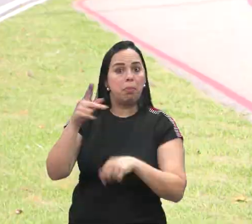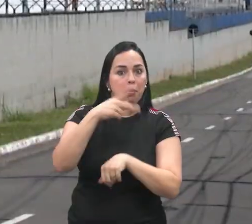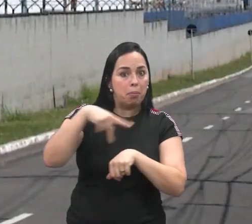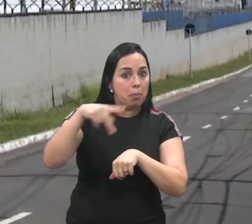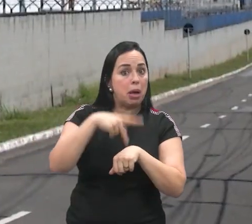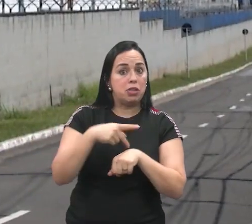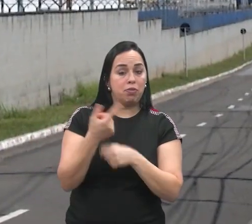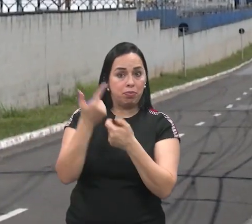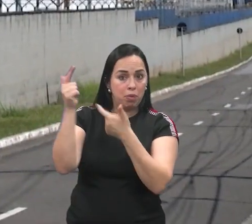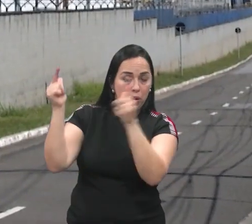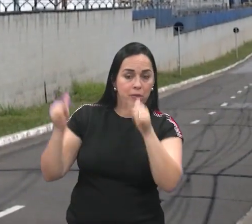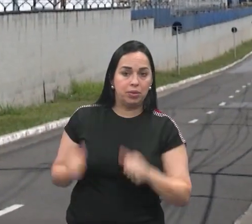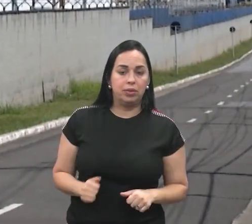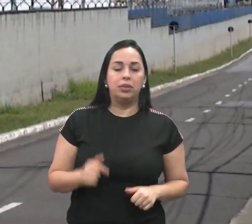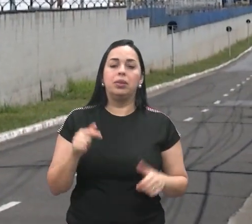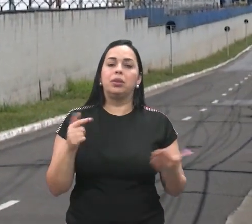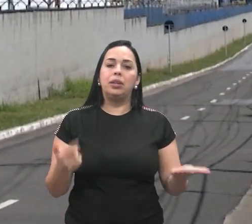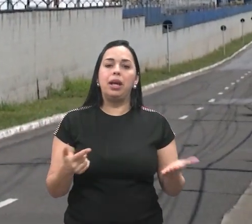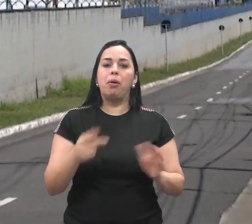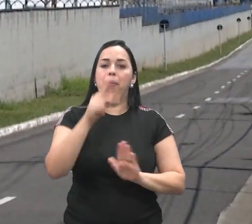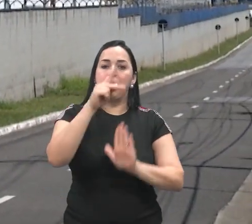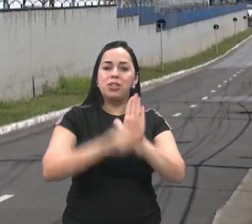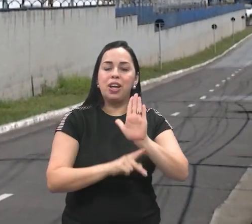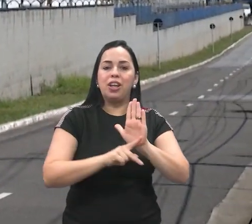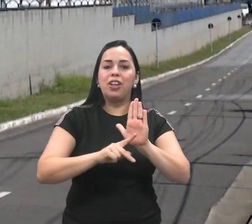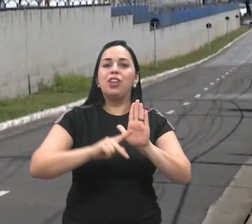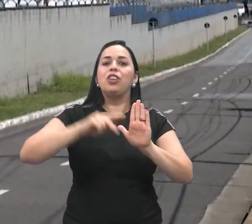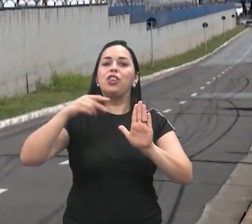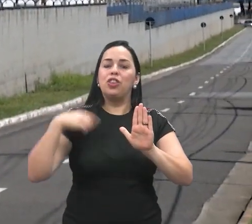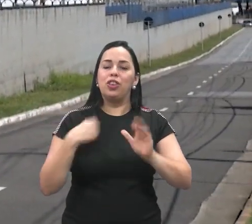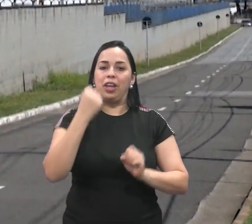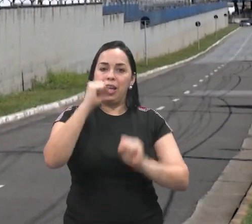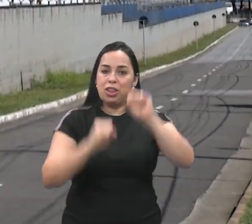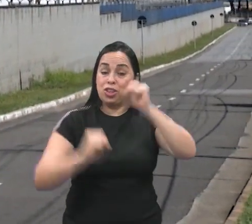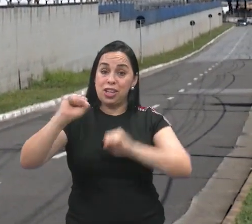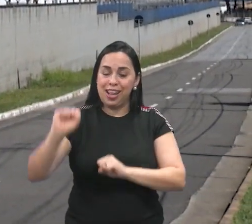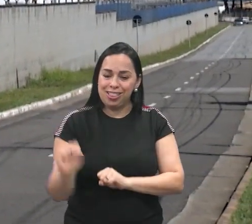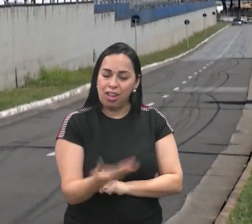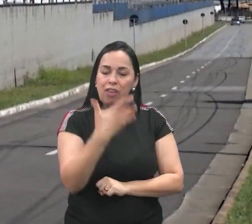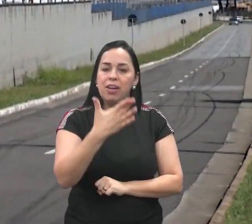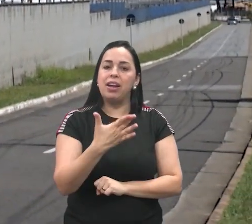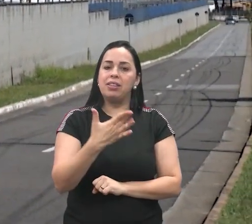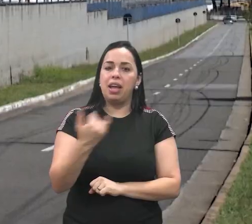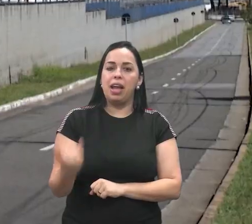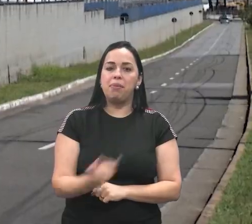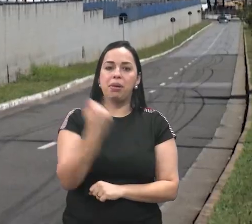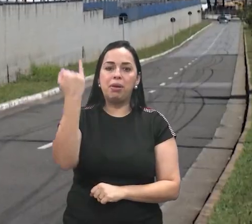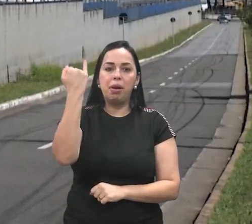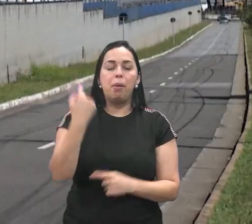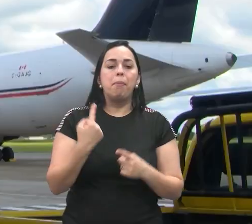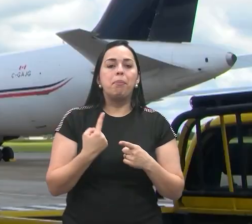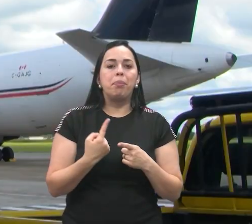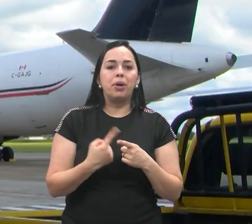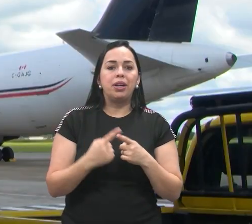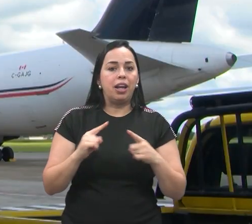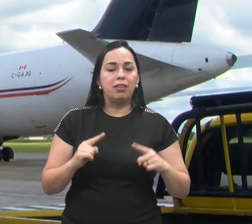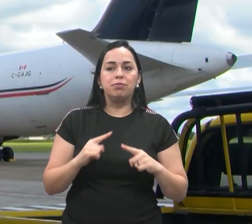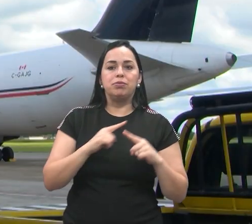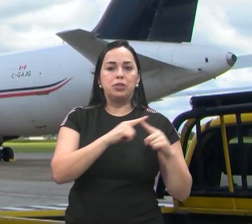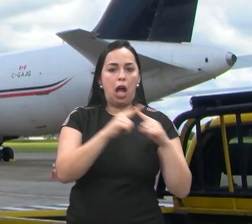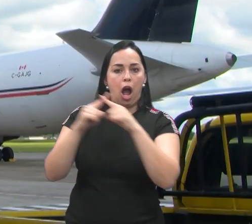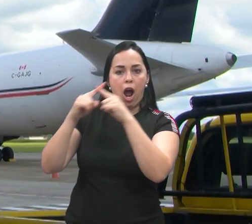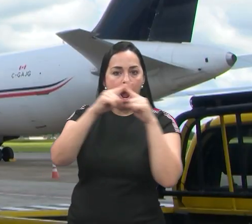internacional. O programa de investimento se chama Nova Indústria Brasil e tem um papel essencial na retomada